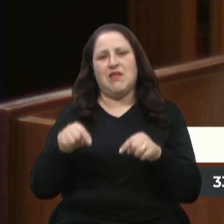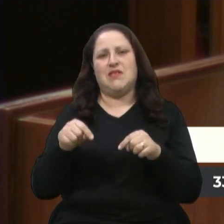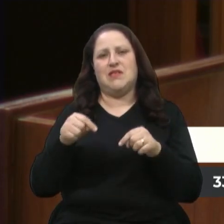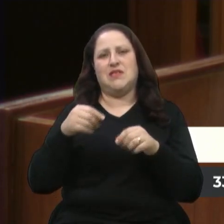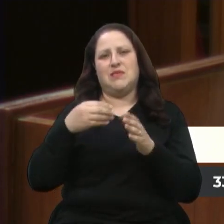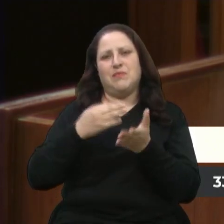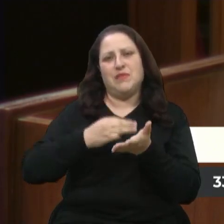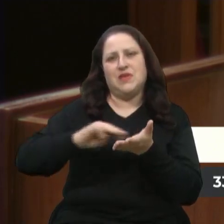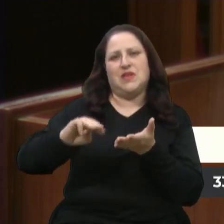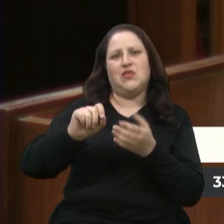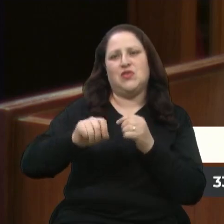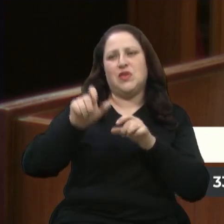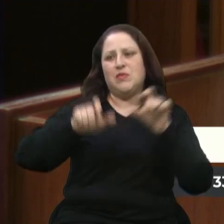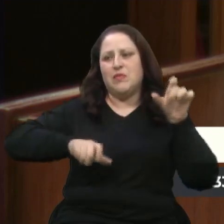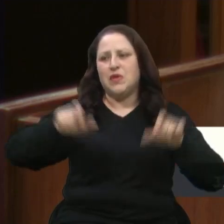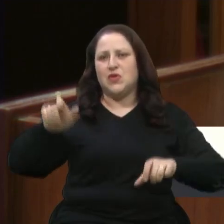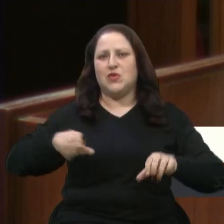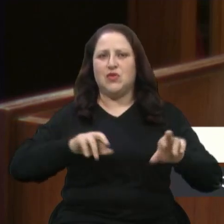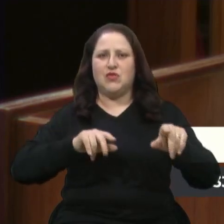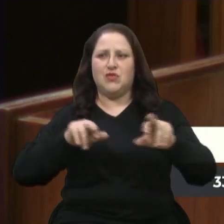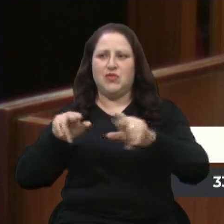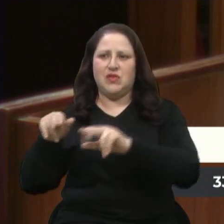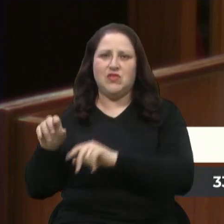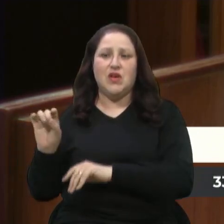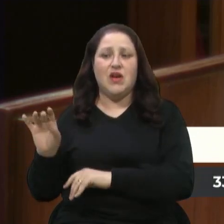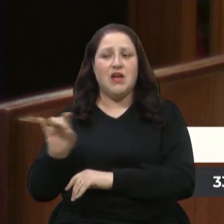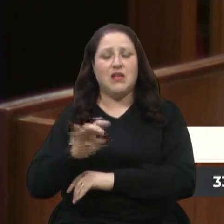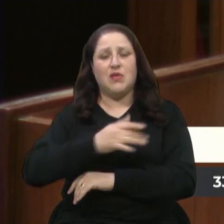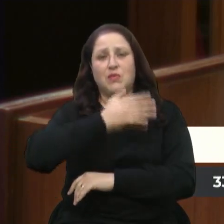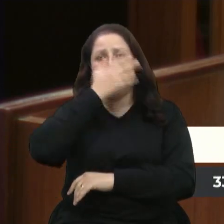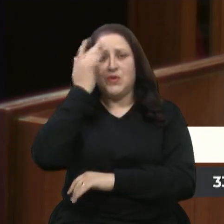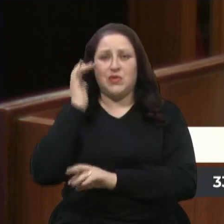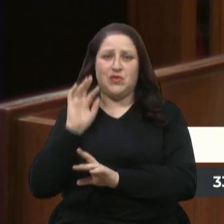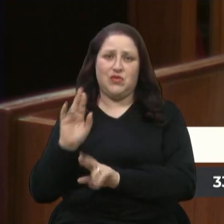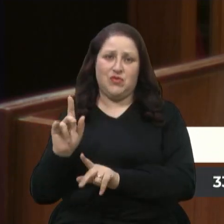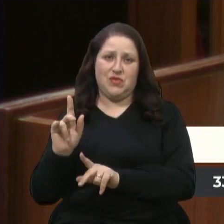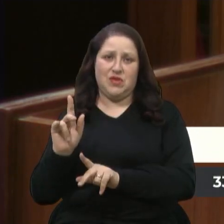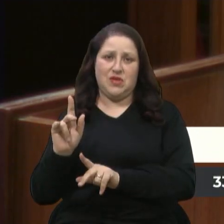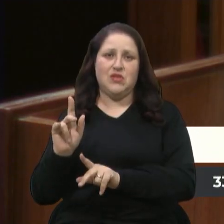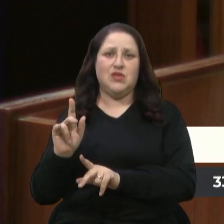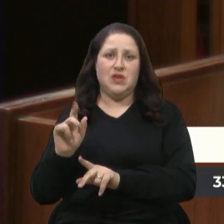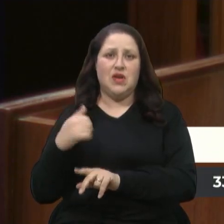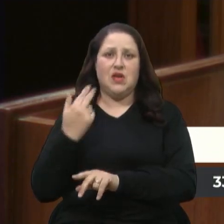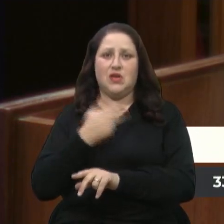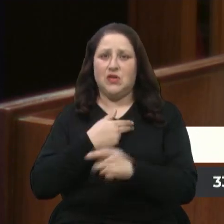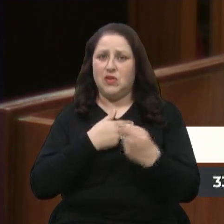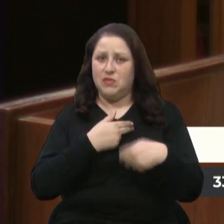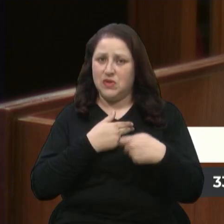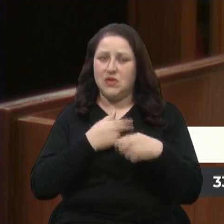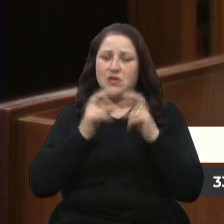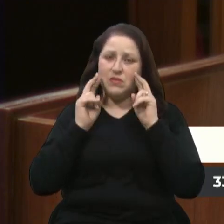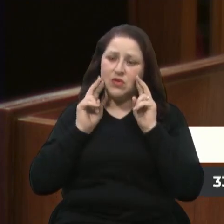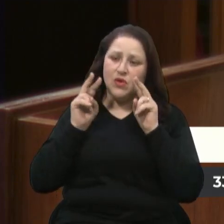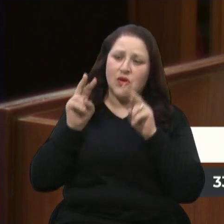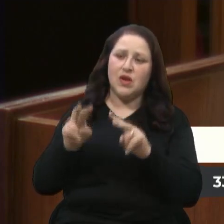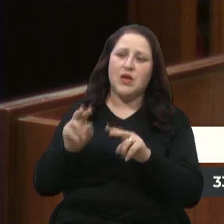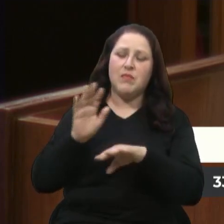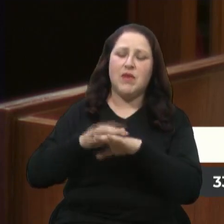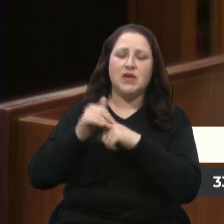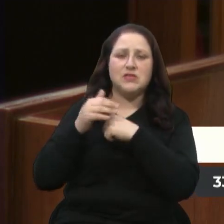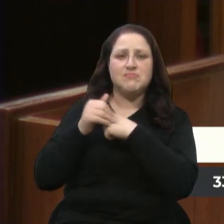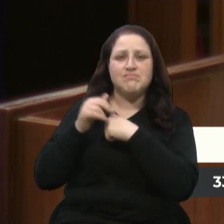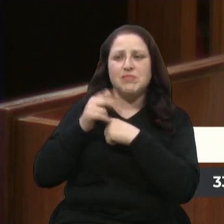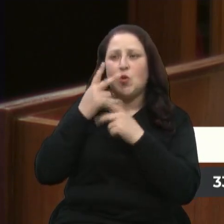que são pessoas diferentes. Cada um é um sujeito. E que a gente tem que ter um olhar mais fraterno